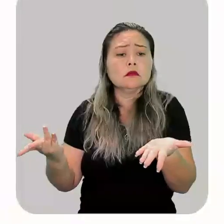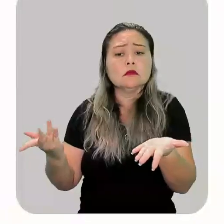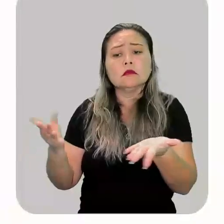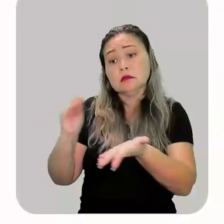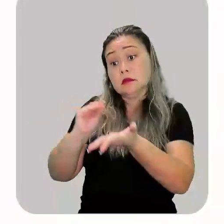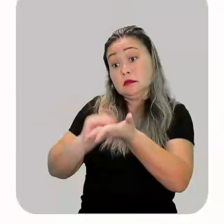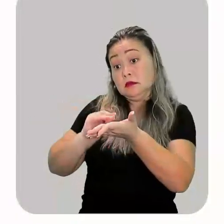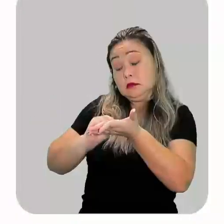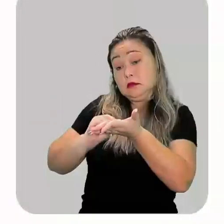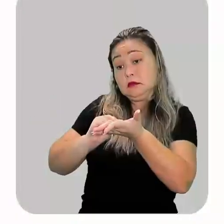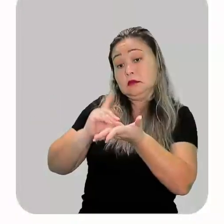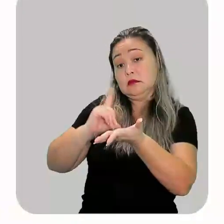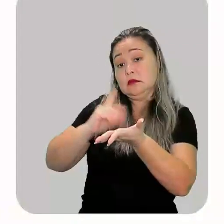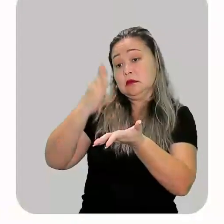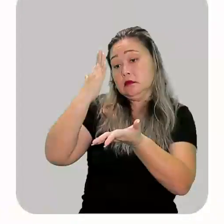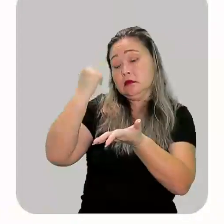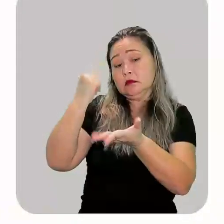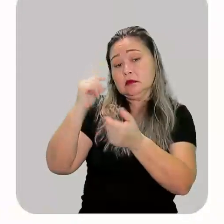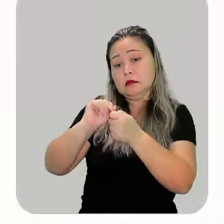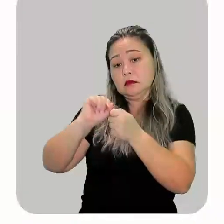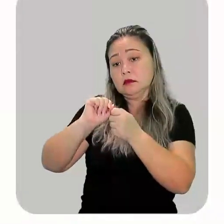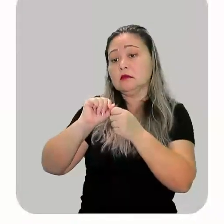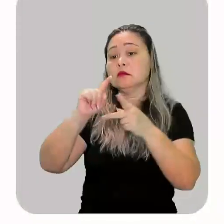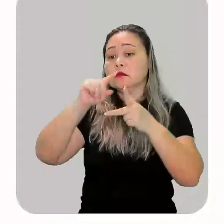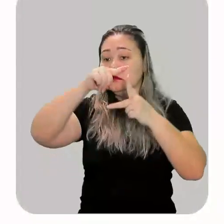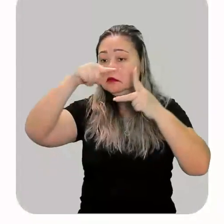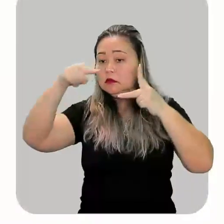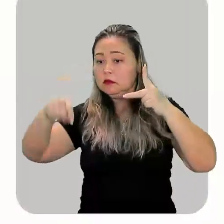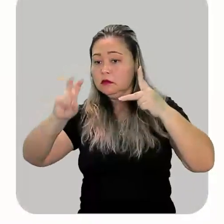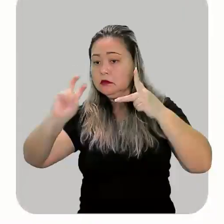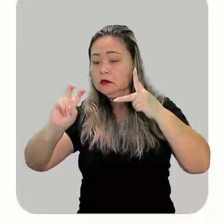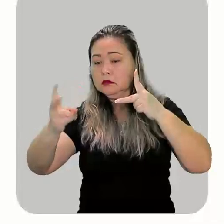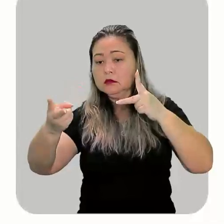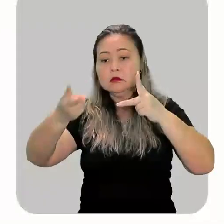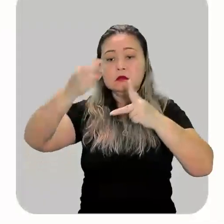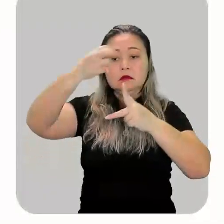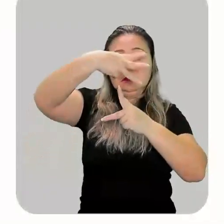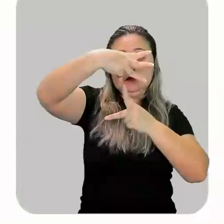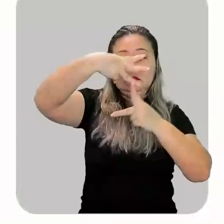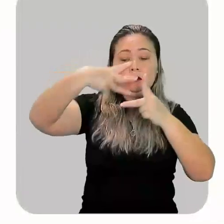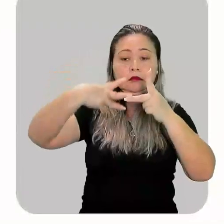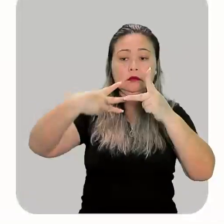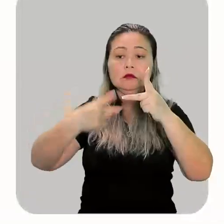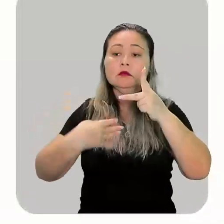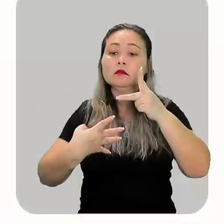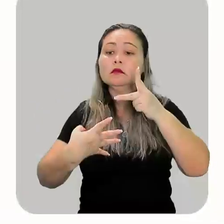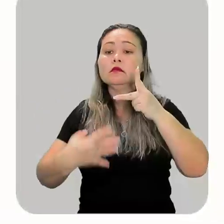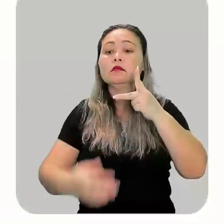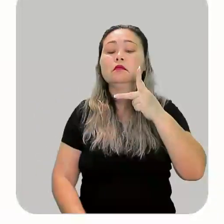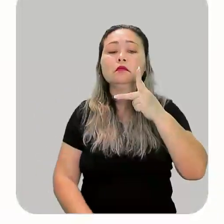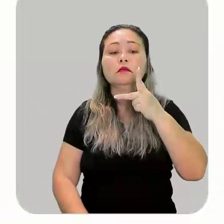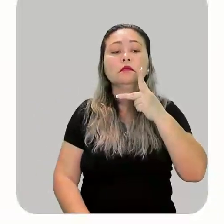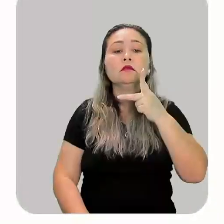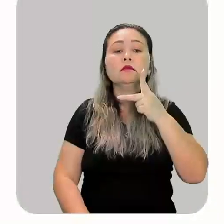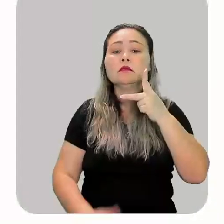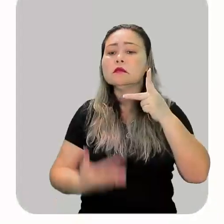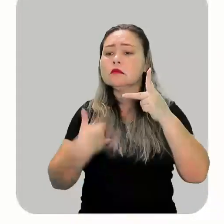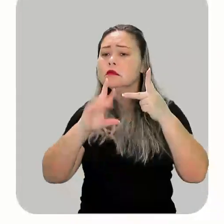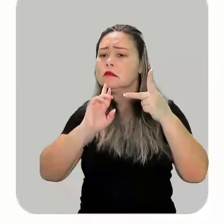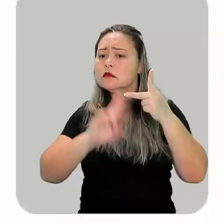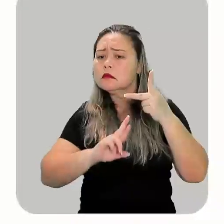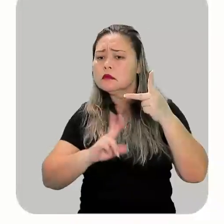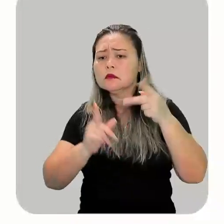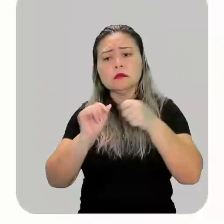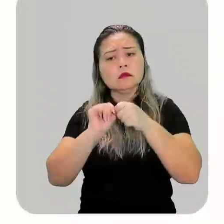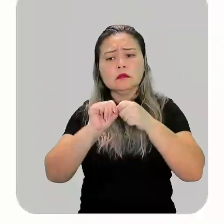termos pitagóricos, a gente já sabe que se a hipotenusa é 5, um dos catetos é 3, o outro é 4. Vocês não vão resolver